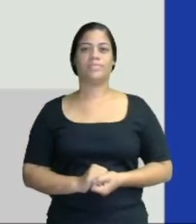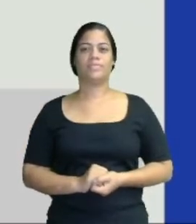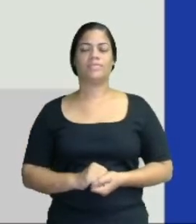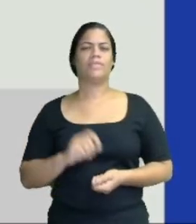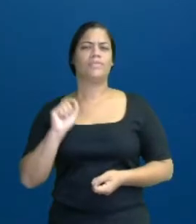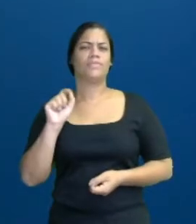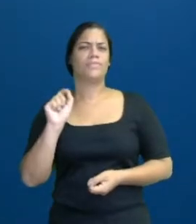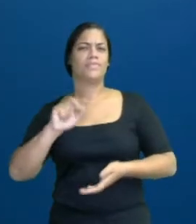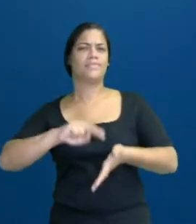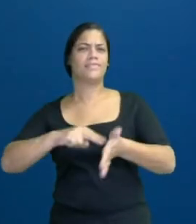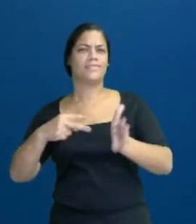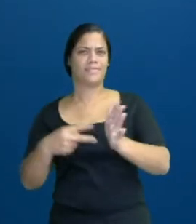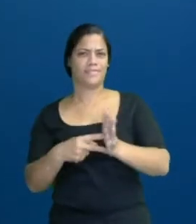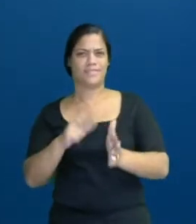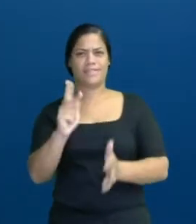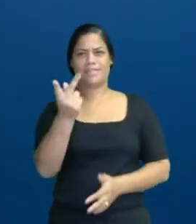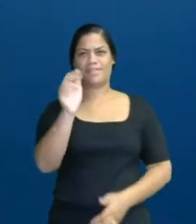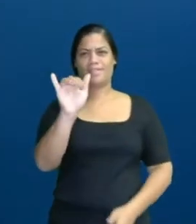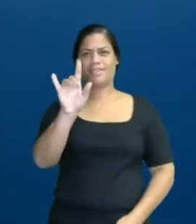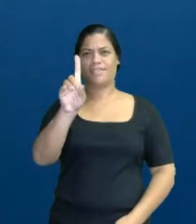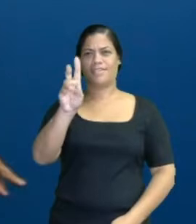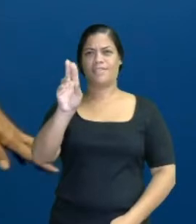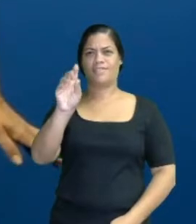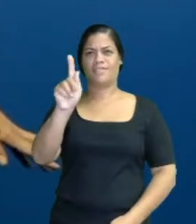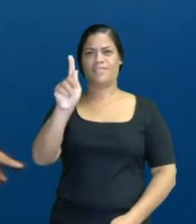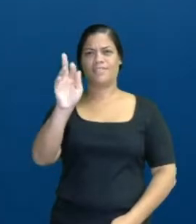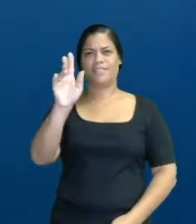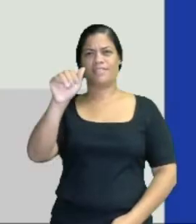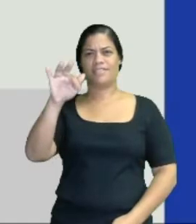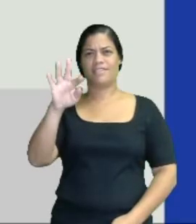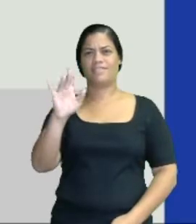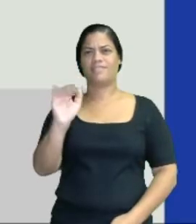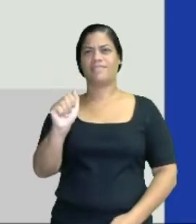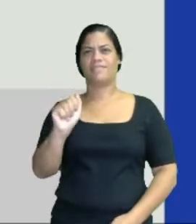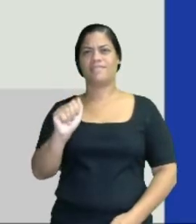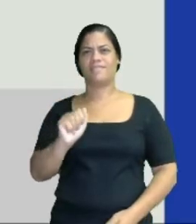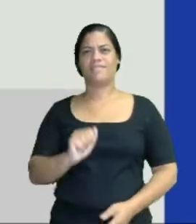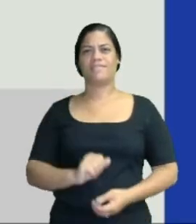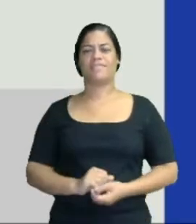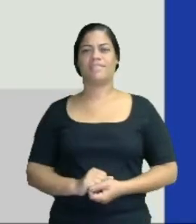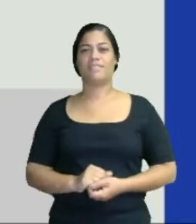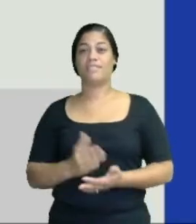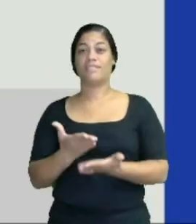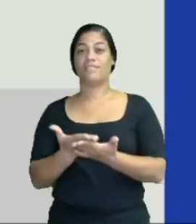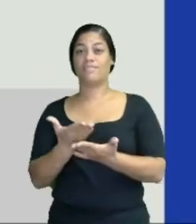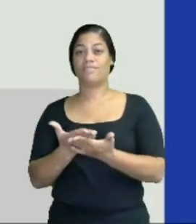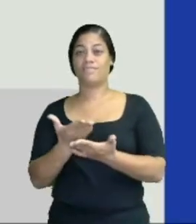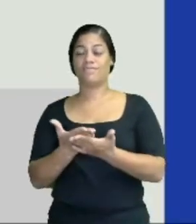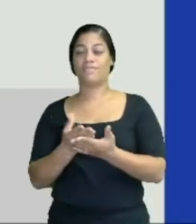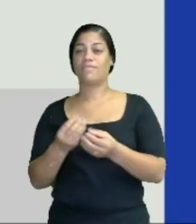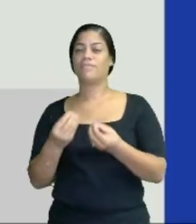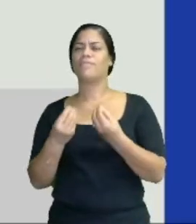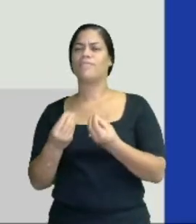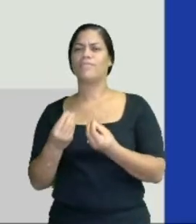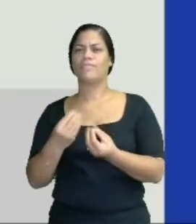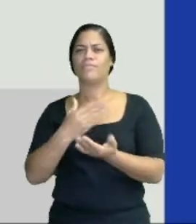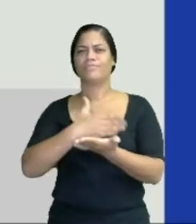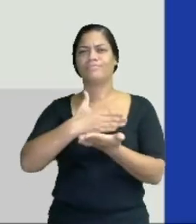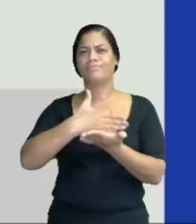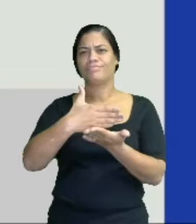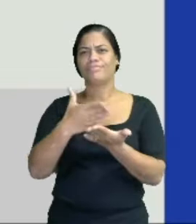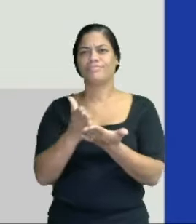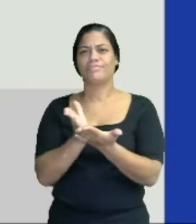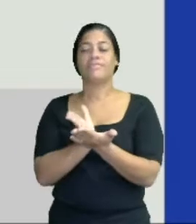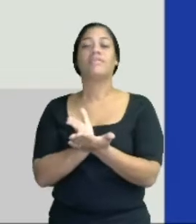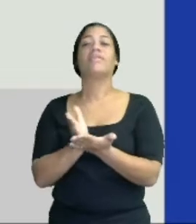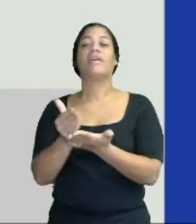E o que significa hidrografia? Hidrografia é a área da geografia que estuda como estão distribuídas as águas